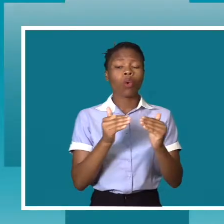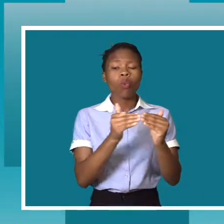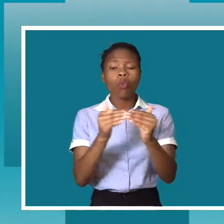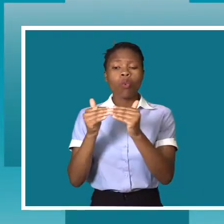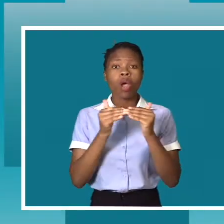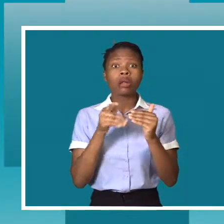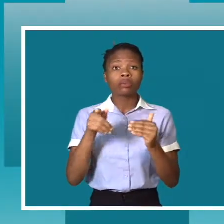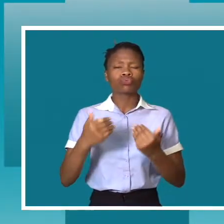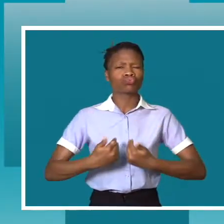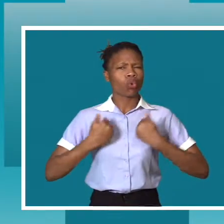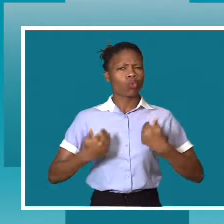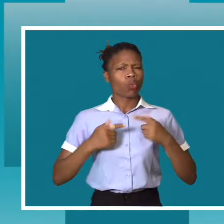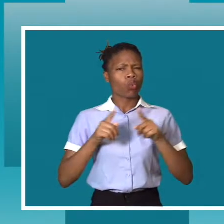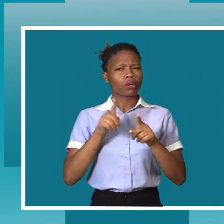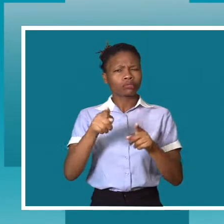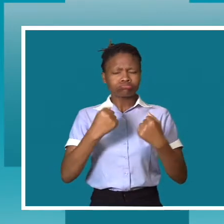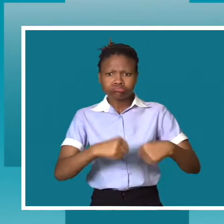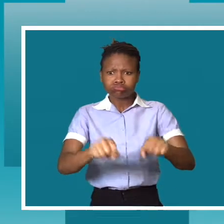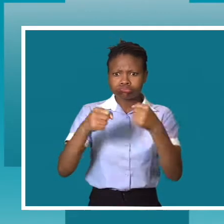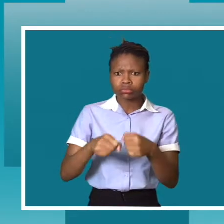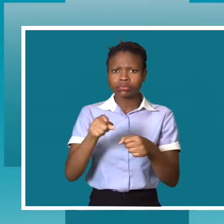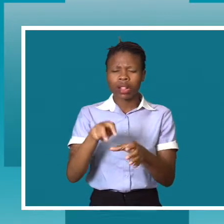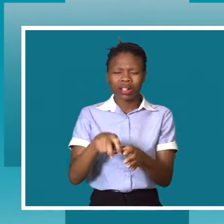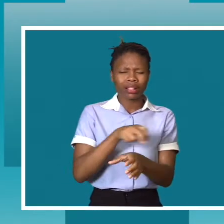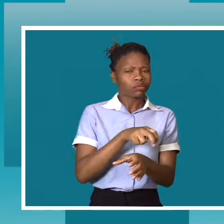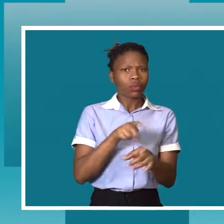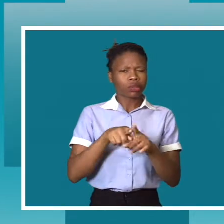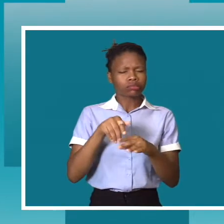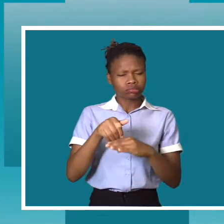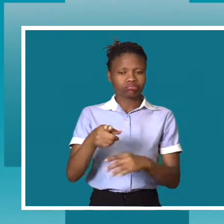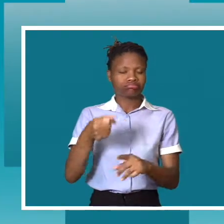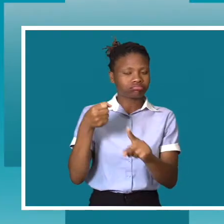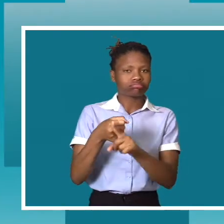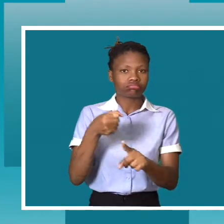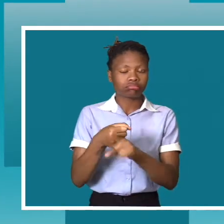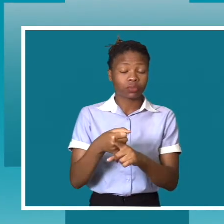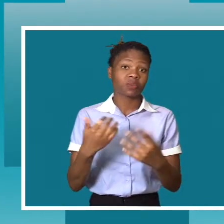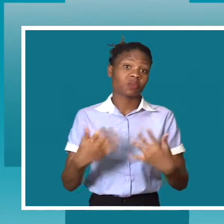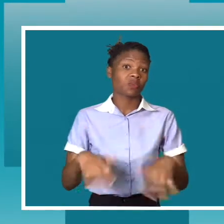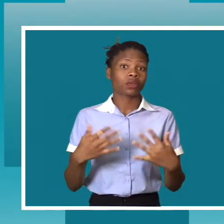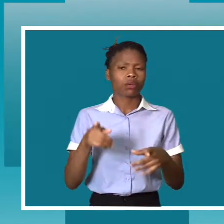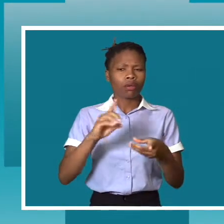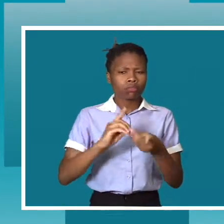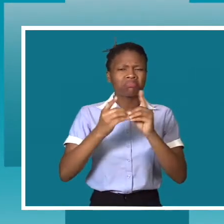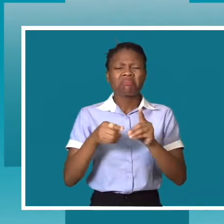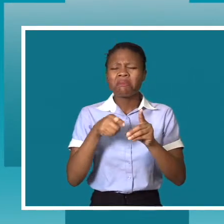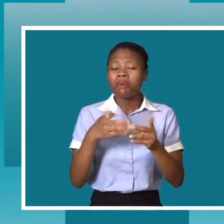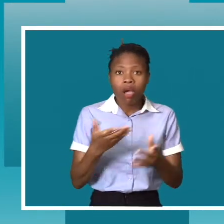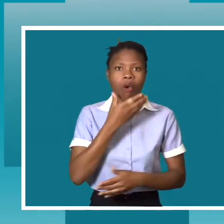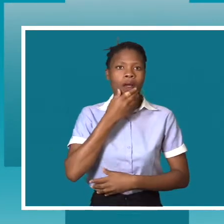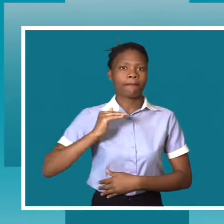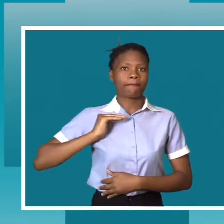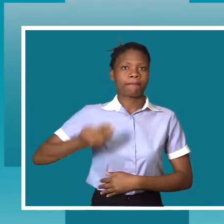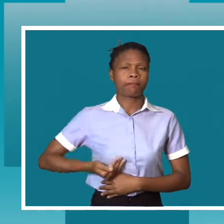Mesmo com estas adversidades, os jovens ativistas não desistem e tentam garantir que mais jovens,